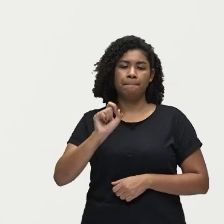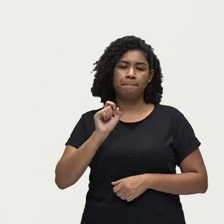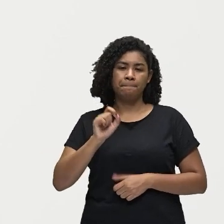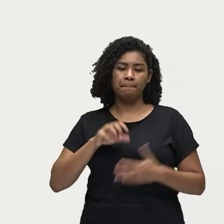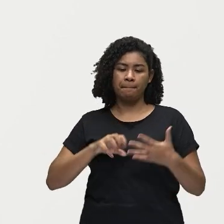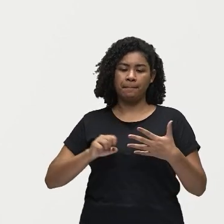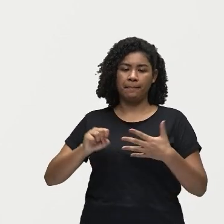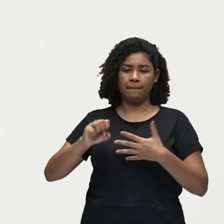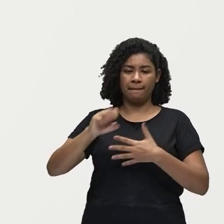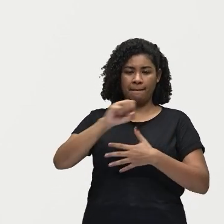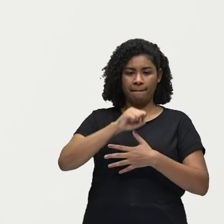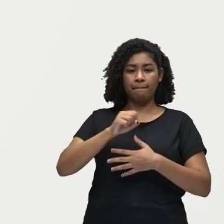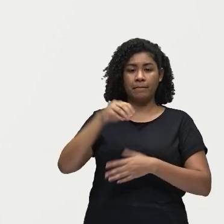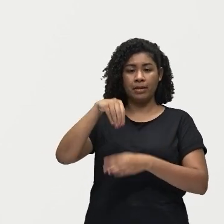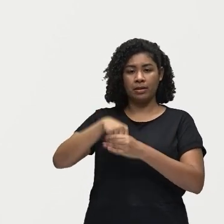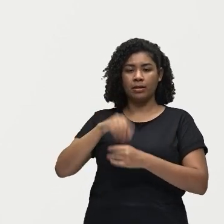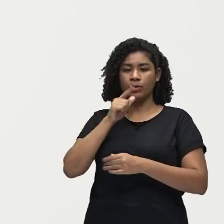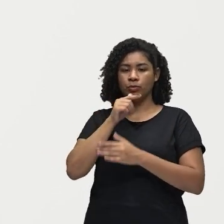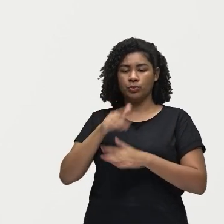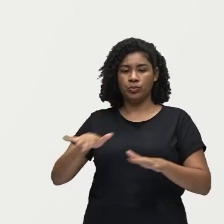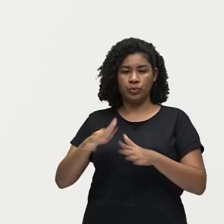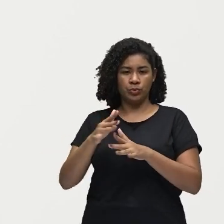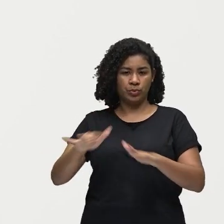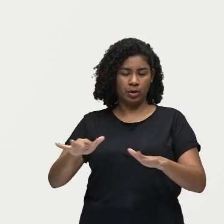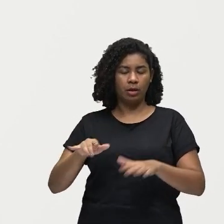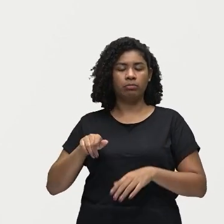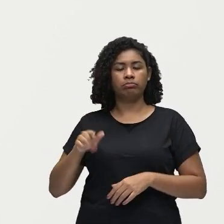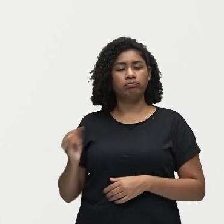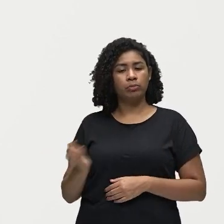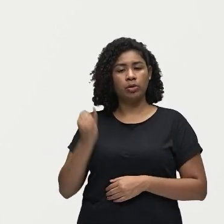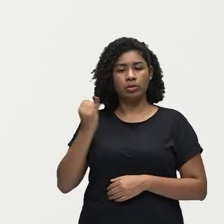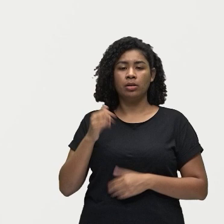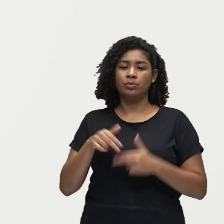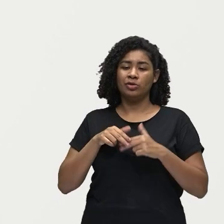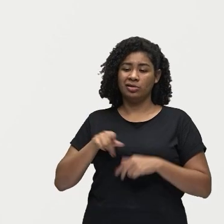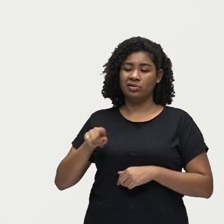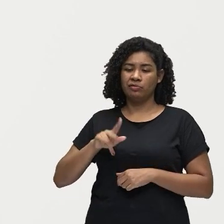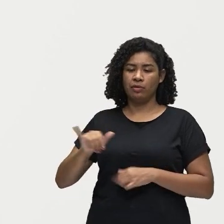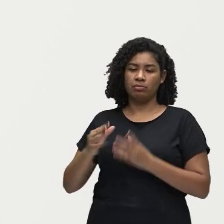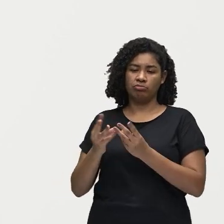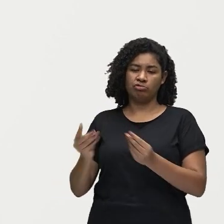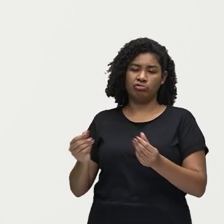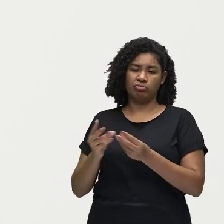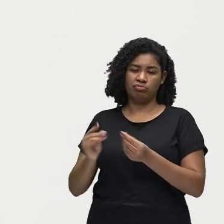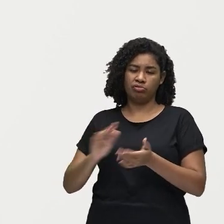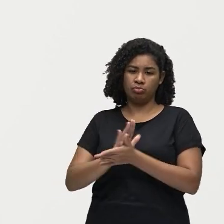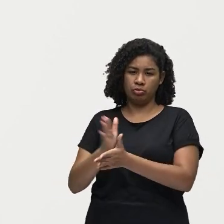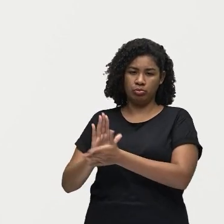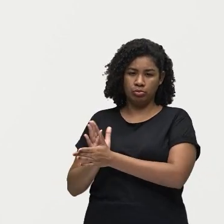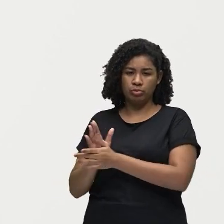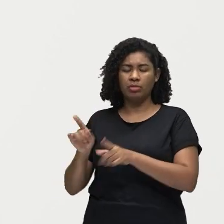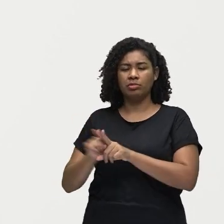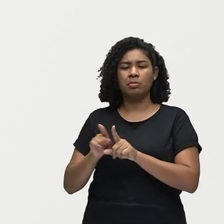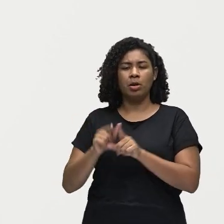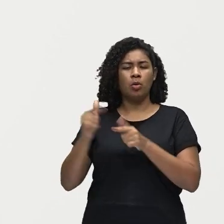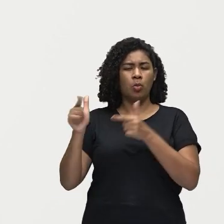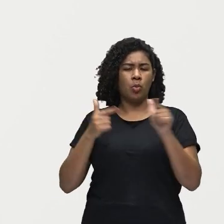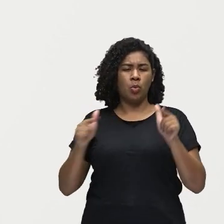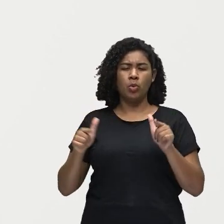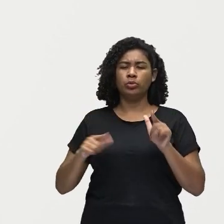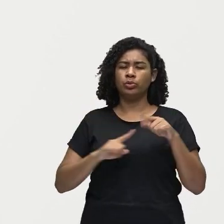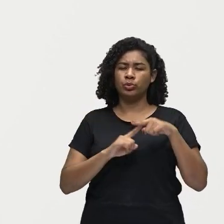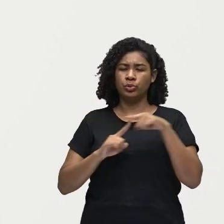cadeia marinha, né? Pela cadeia alimentar marinha, vai também destruir crustáceos,